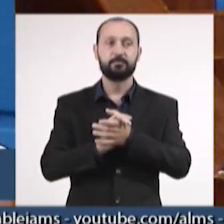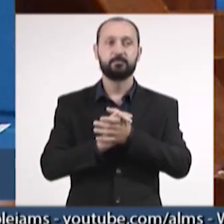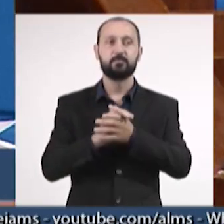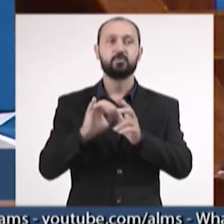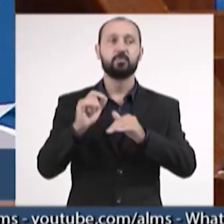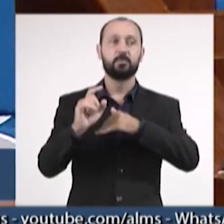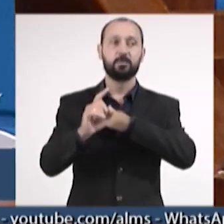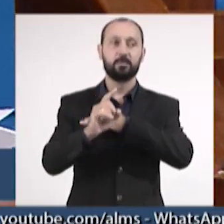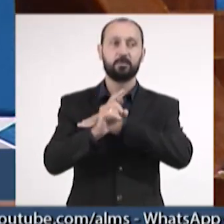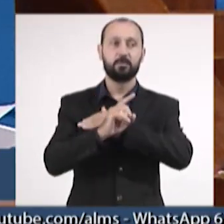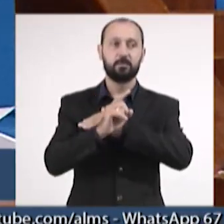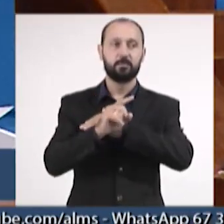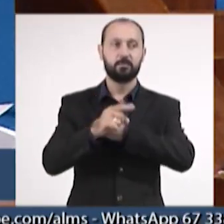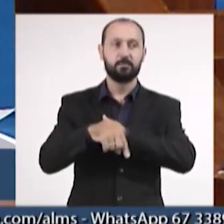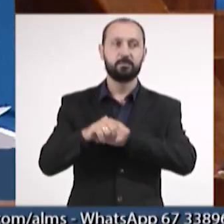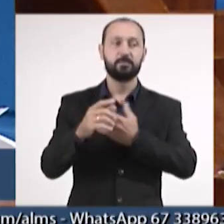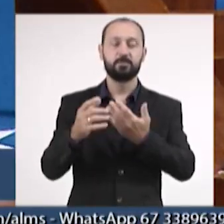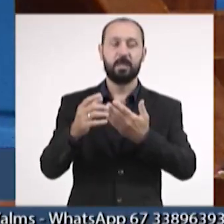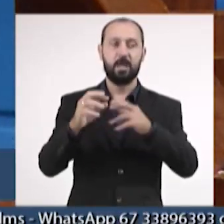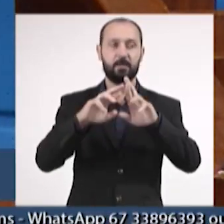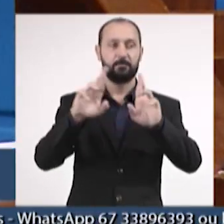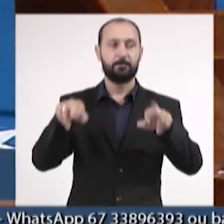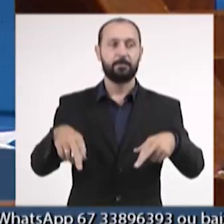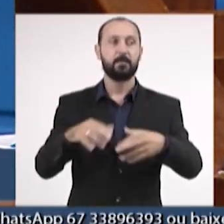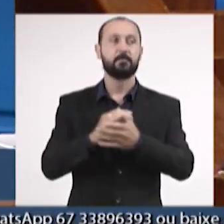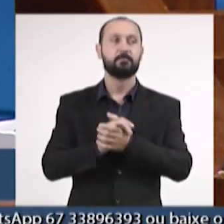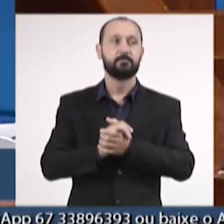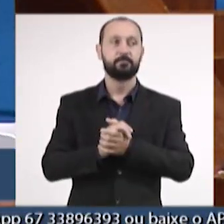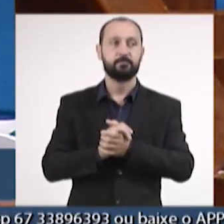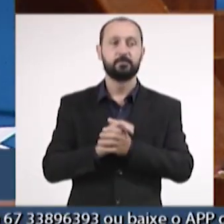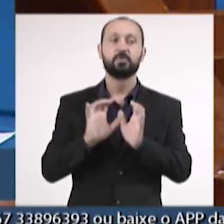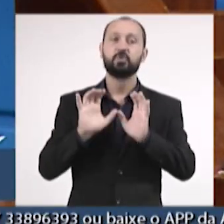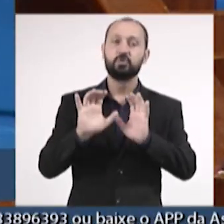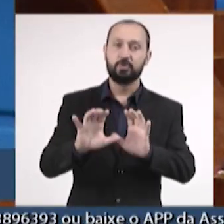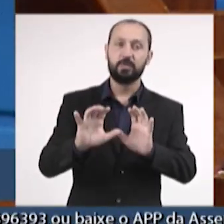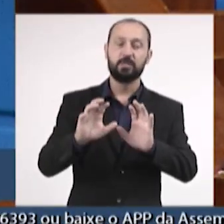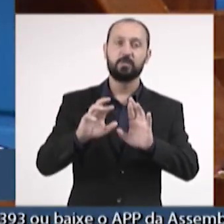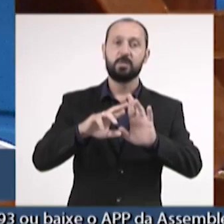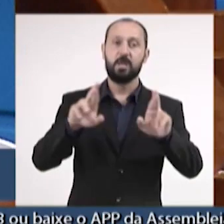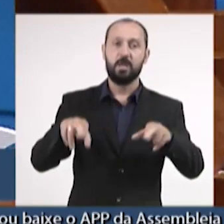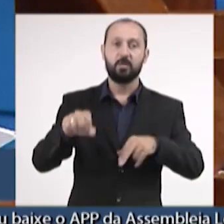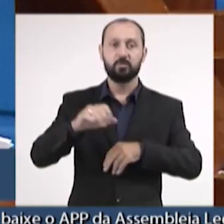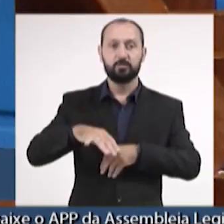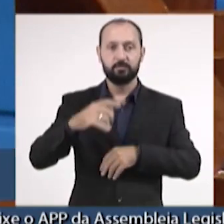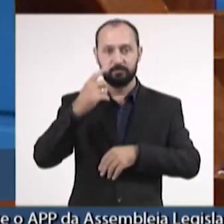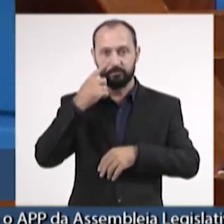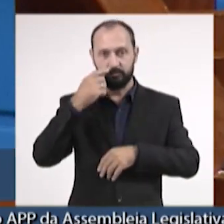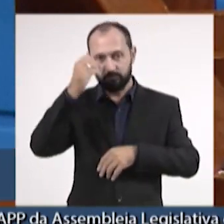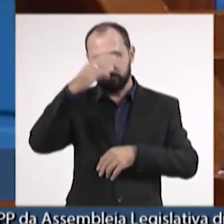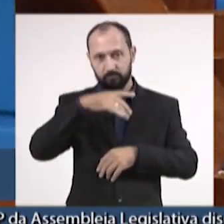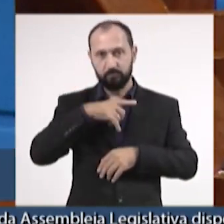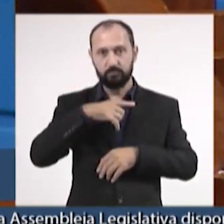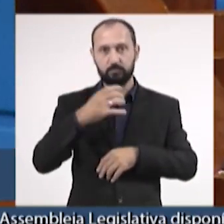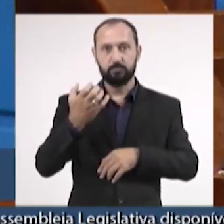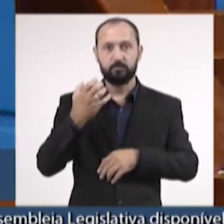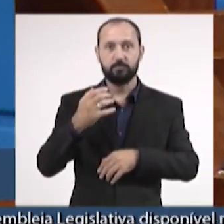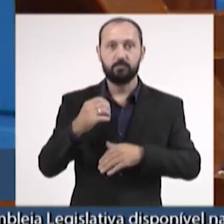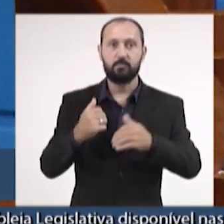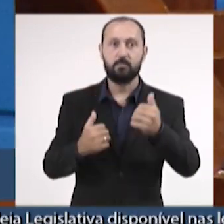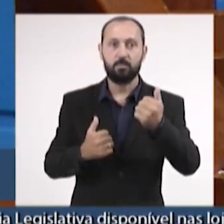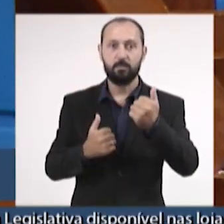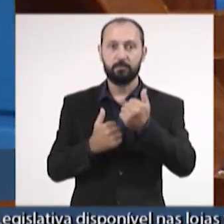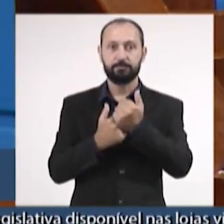os serviços da rede, de forma que as mulheres e a rede social de vítimas, a quem elas buscam como